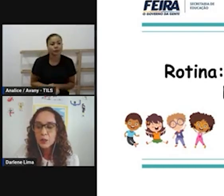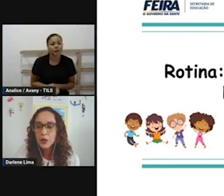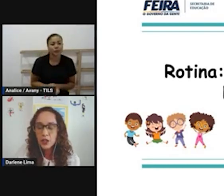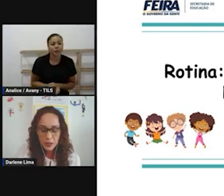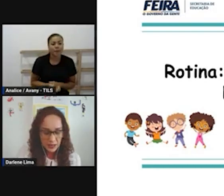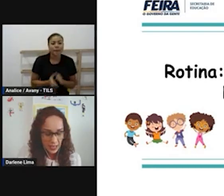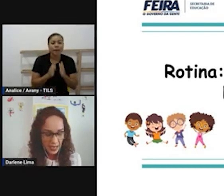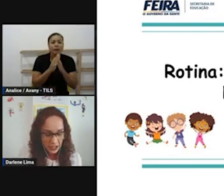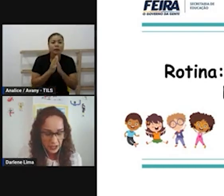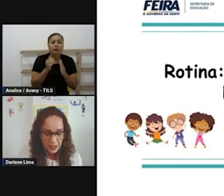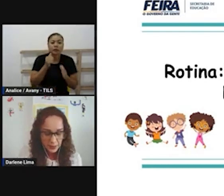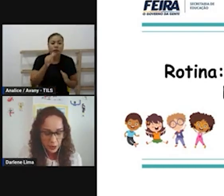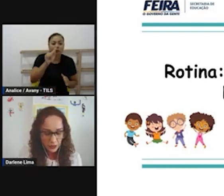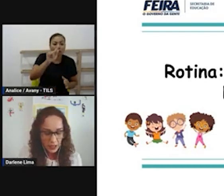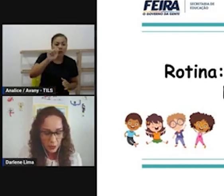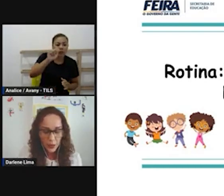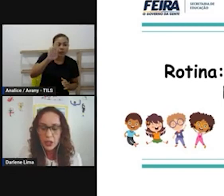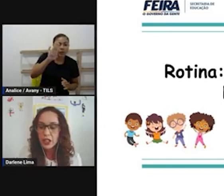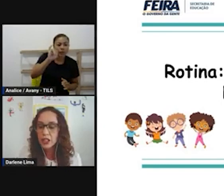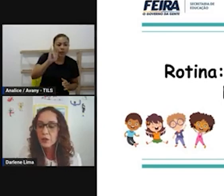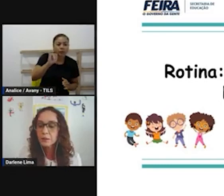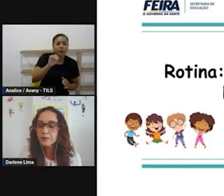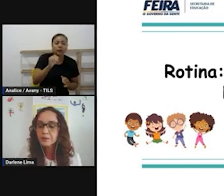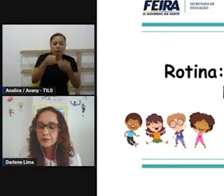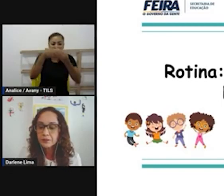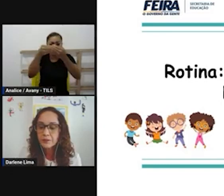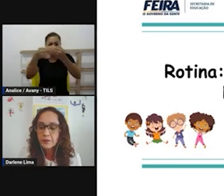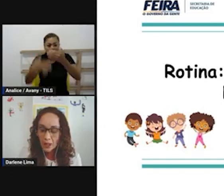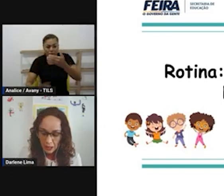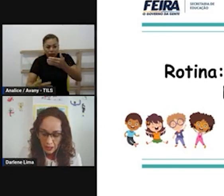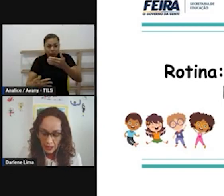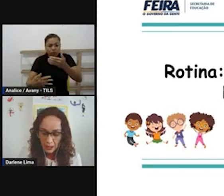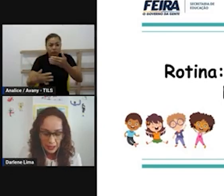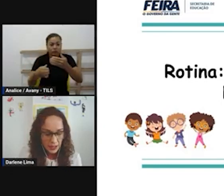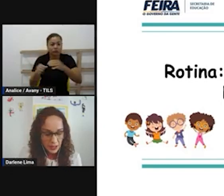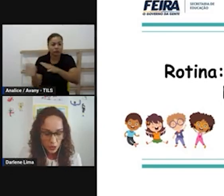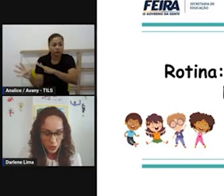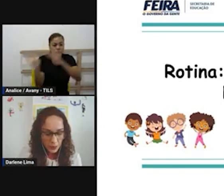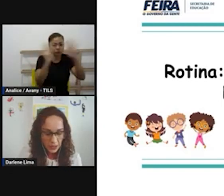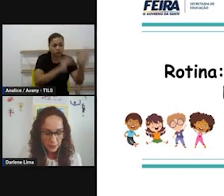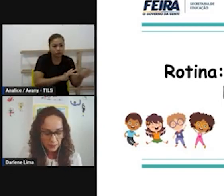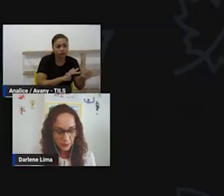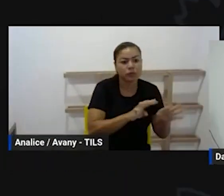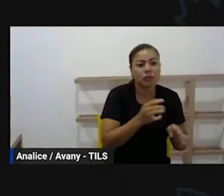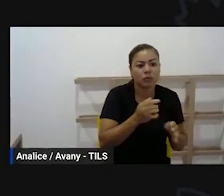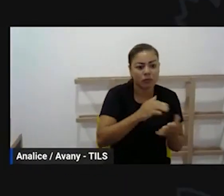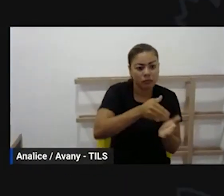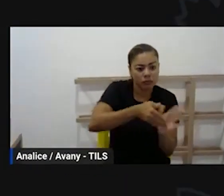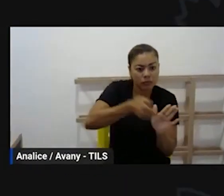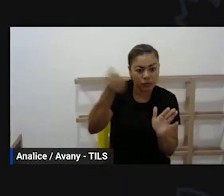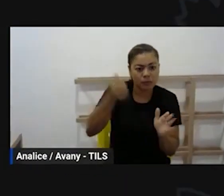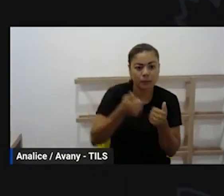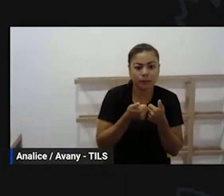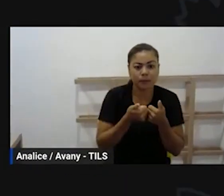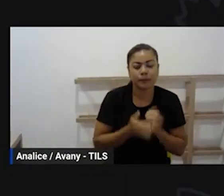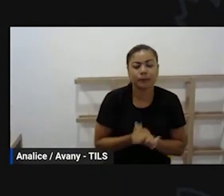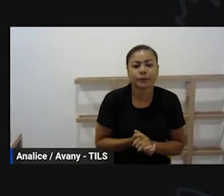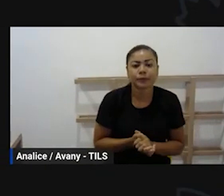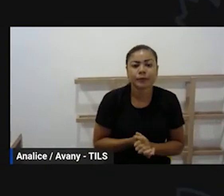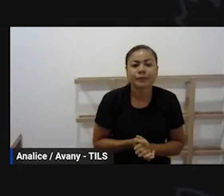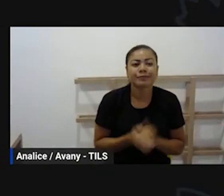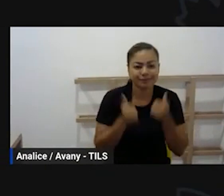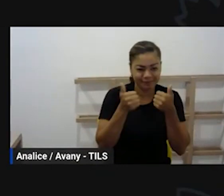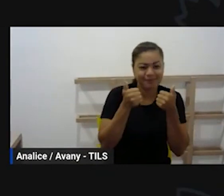tire aqui um pouquinho os slides, para eu falar um pouquinho sobre a concepção...